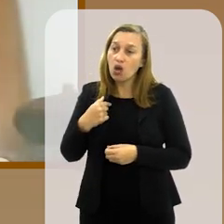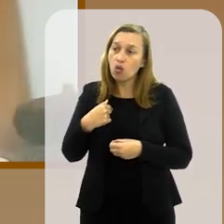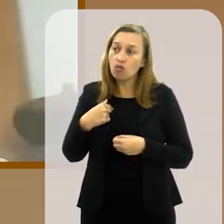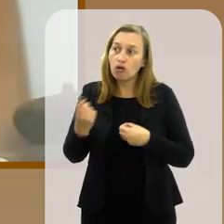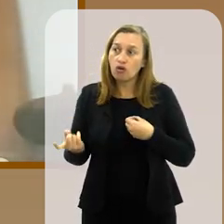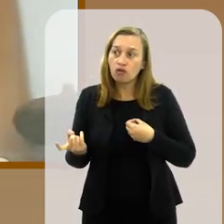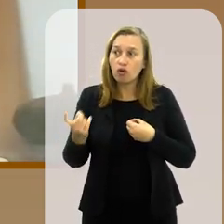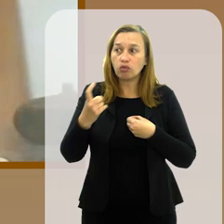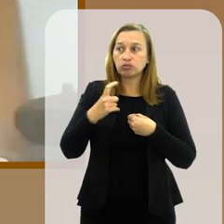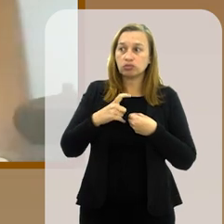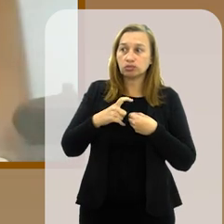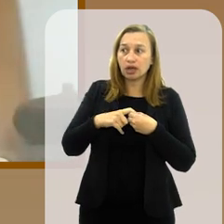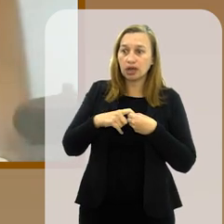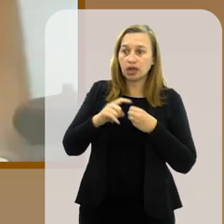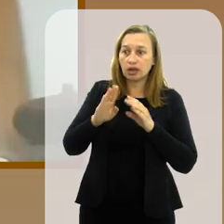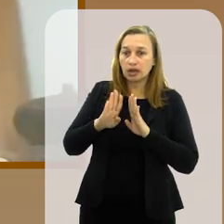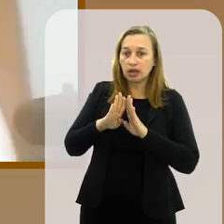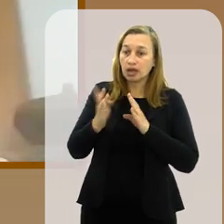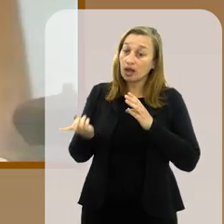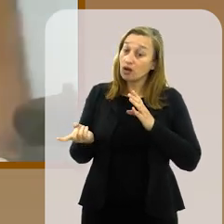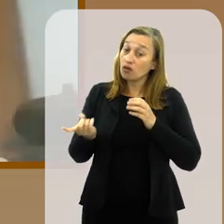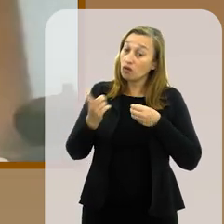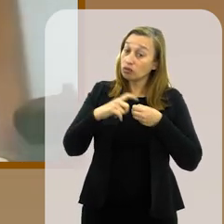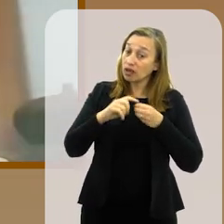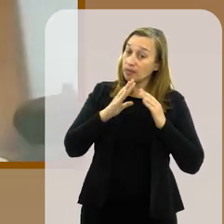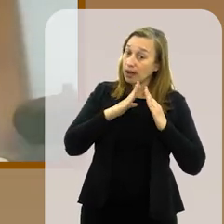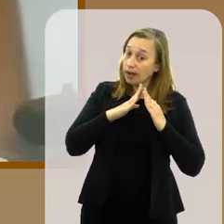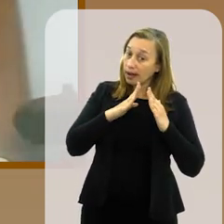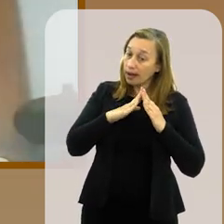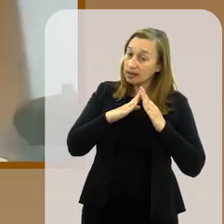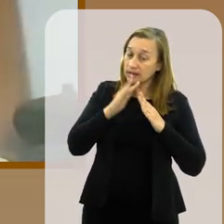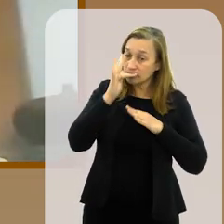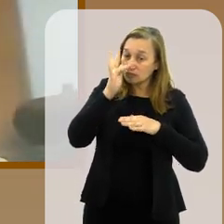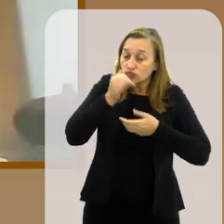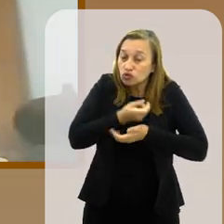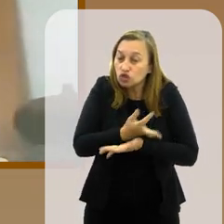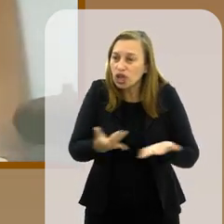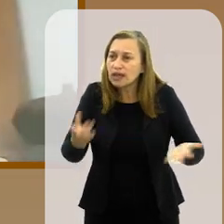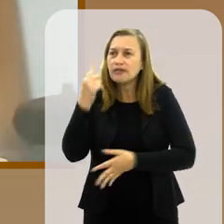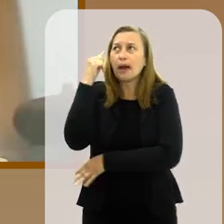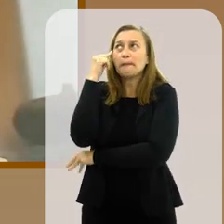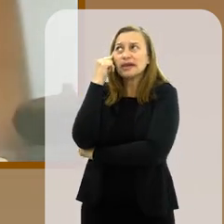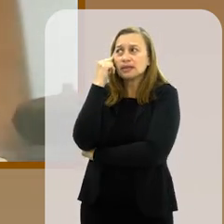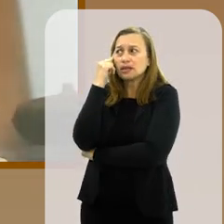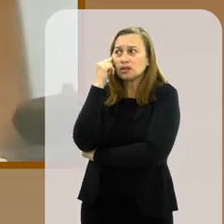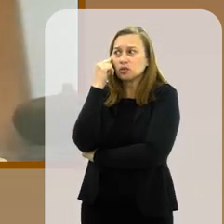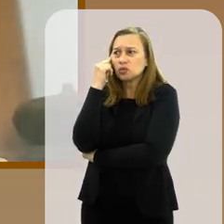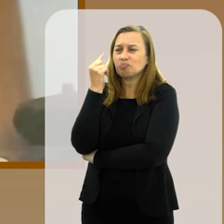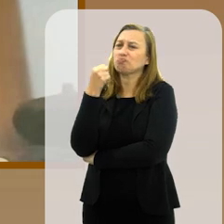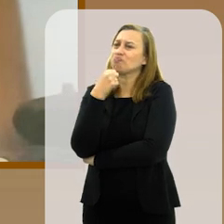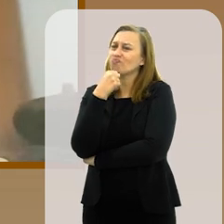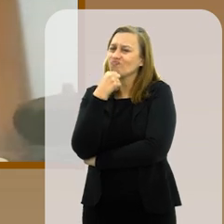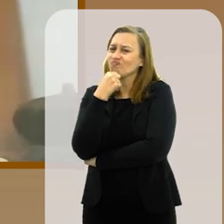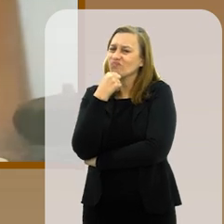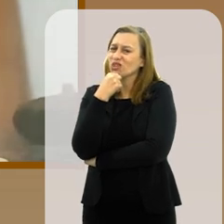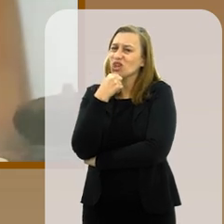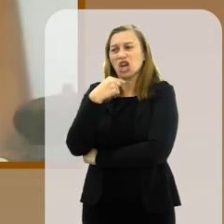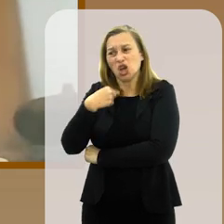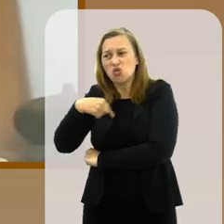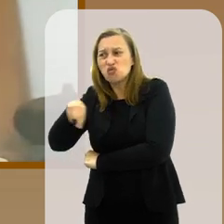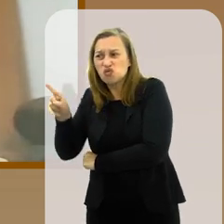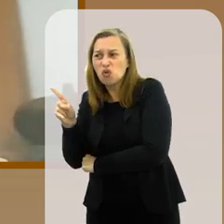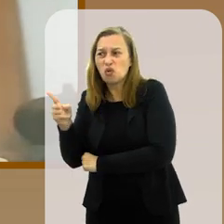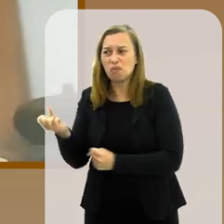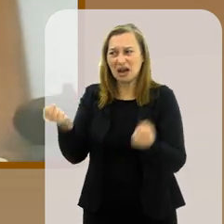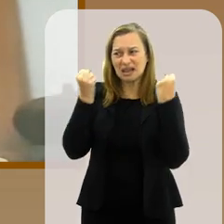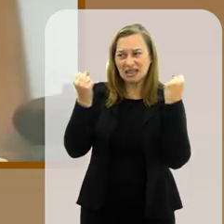entrar no portão, entrar em casa, não na casa, né, mas ali no jardim, e pensar: será que